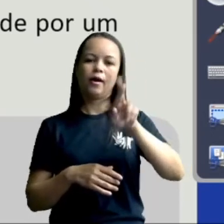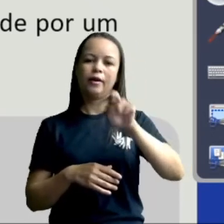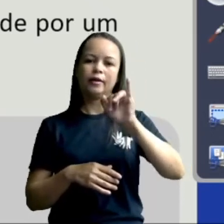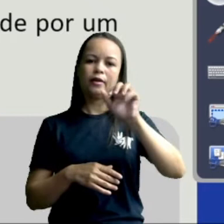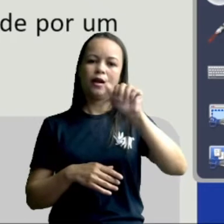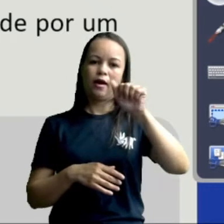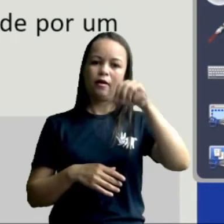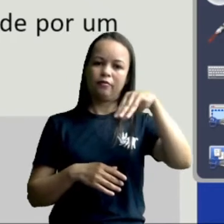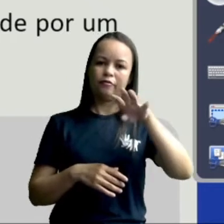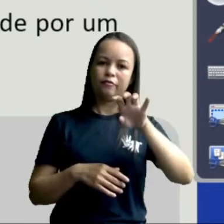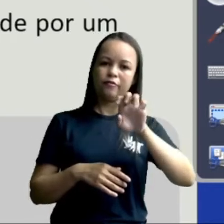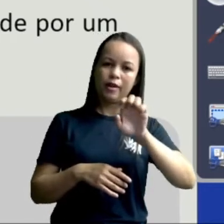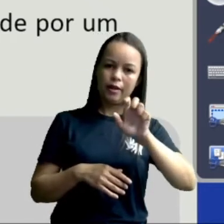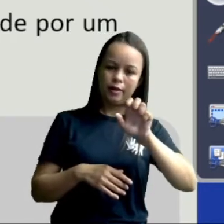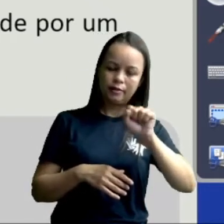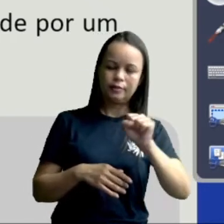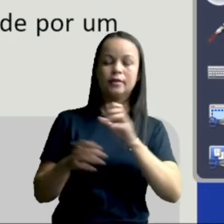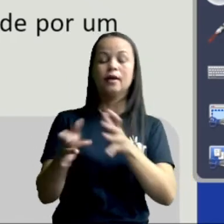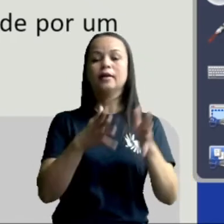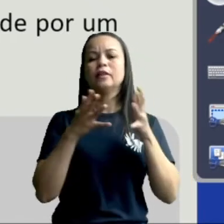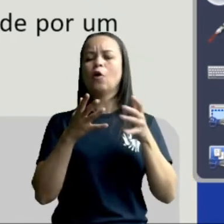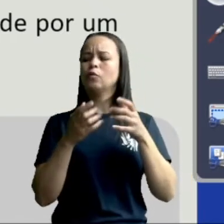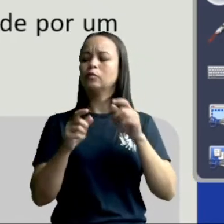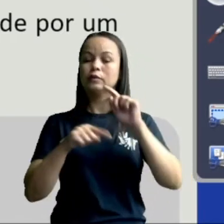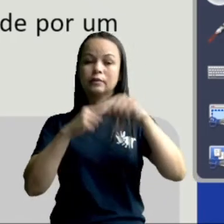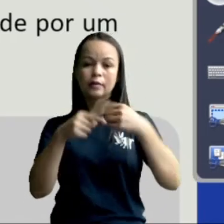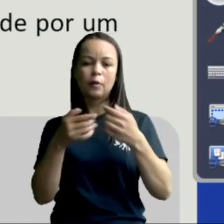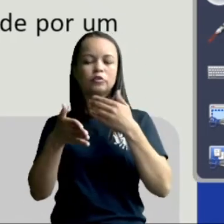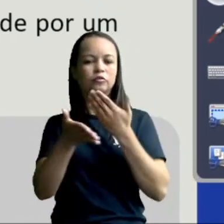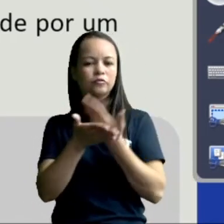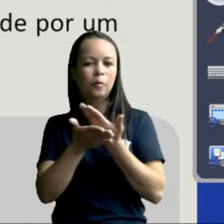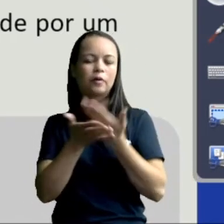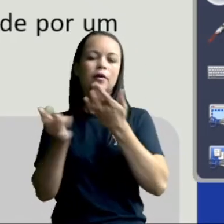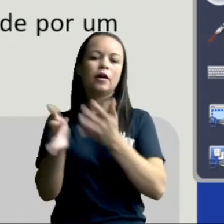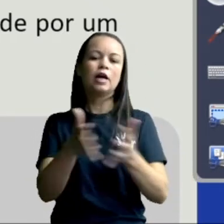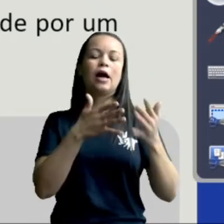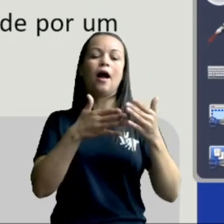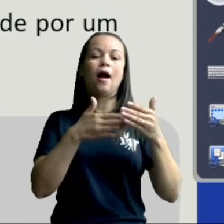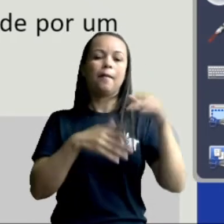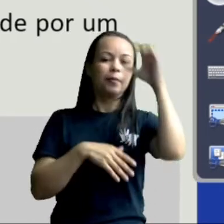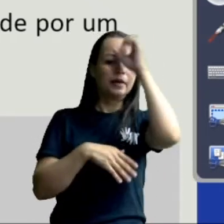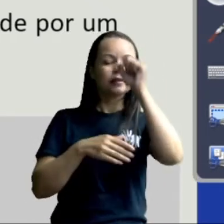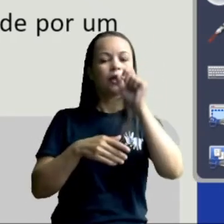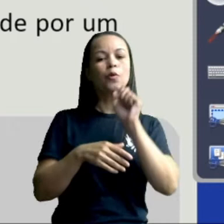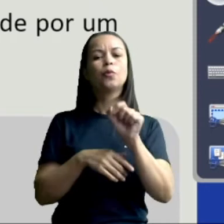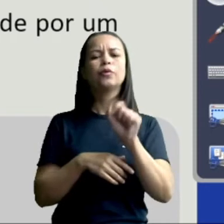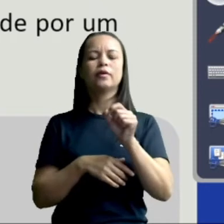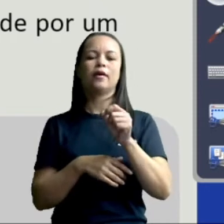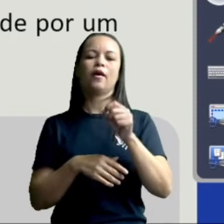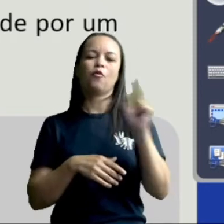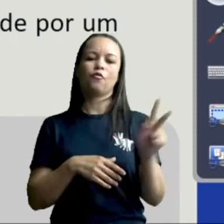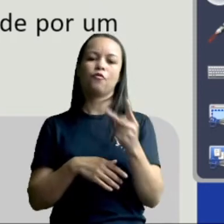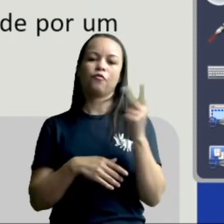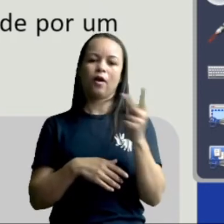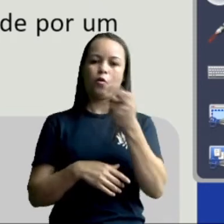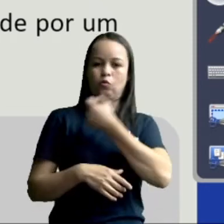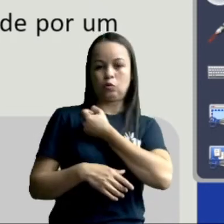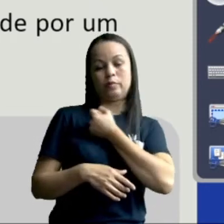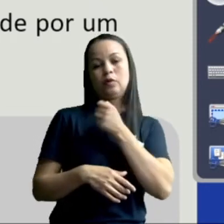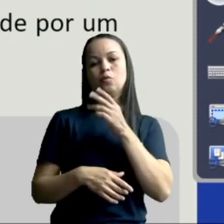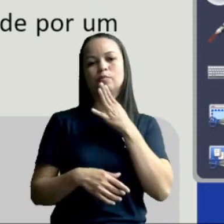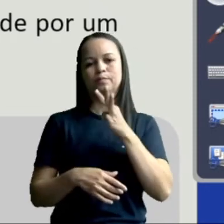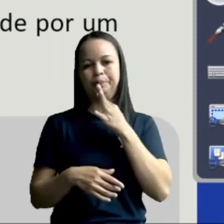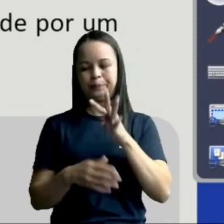como resolver, como chegar nesses valores desconhecidos, tá bom? Então, nesse caso aqui, a gente tem uma multiplicação, 3